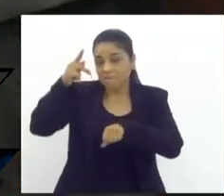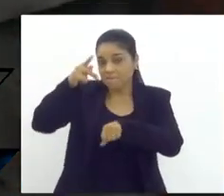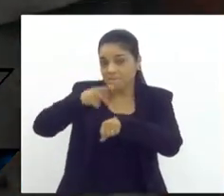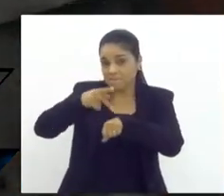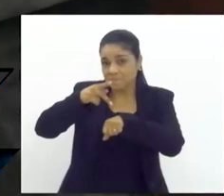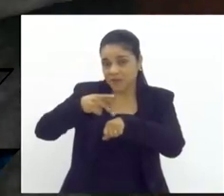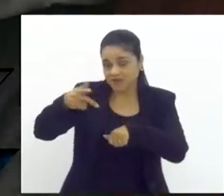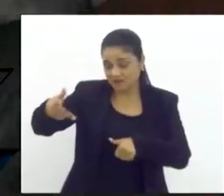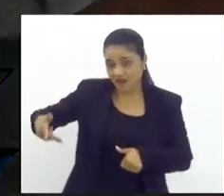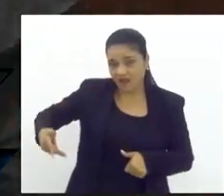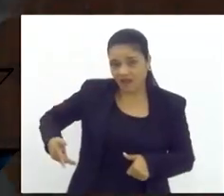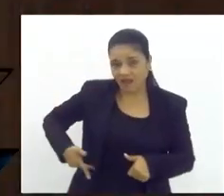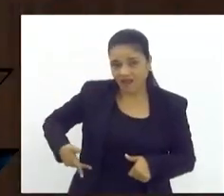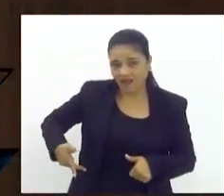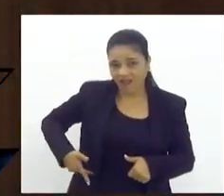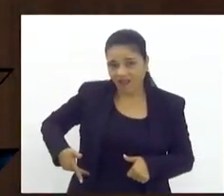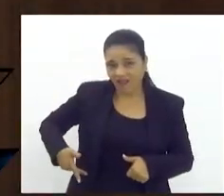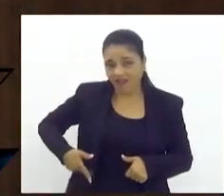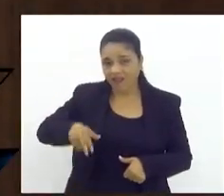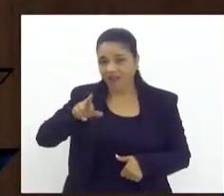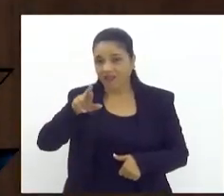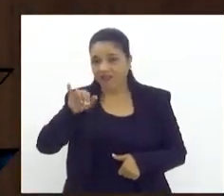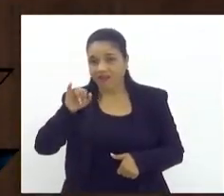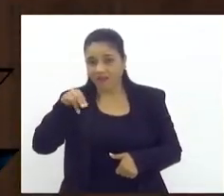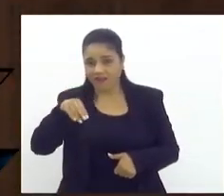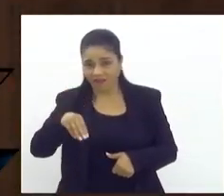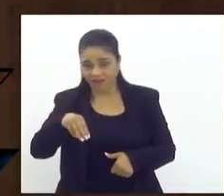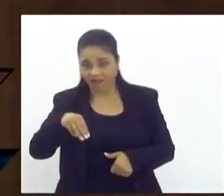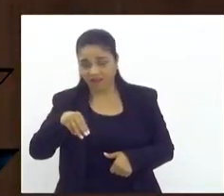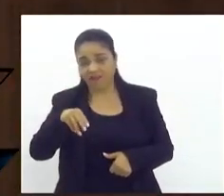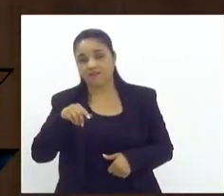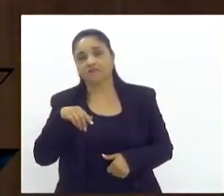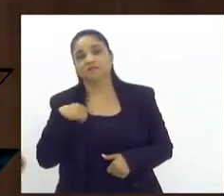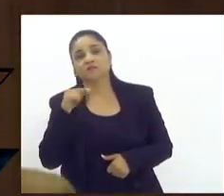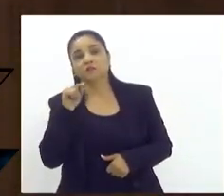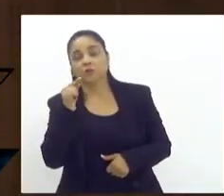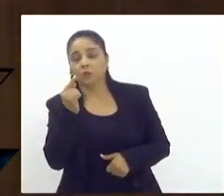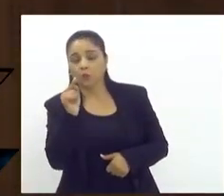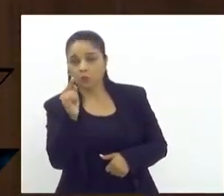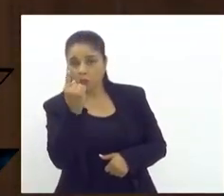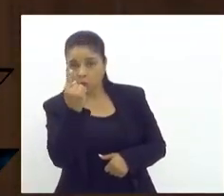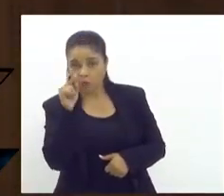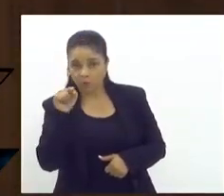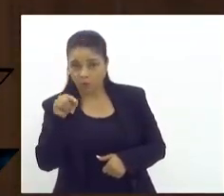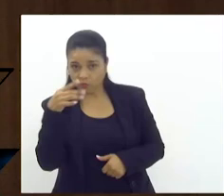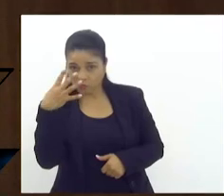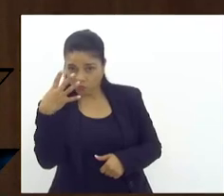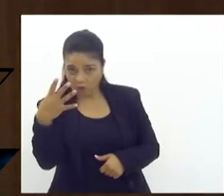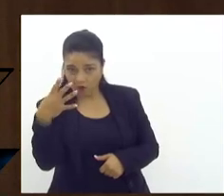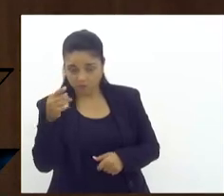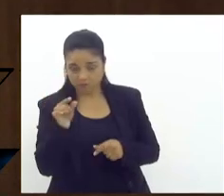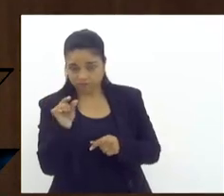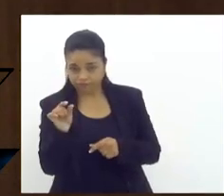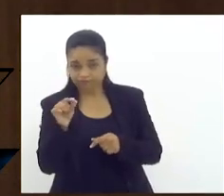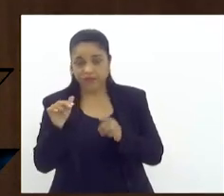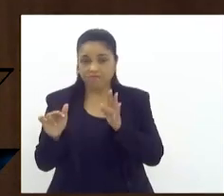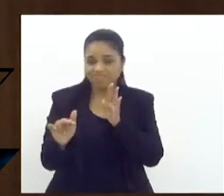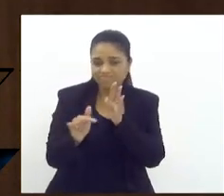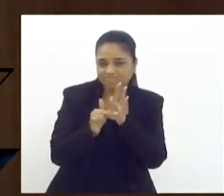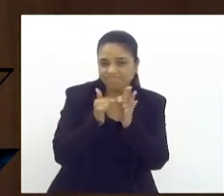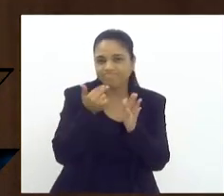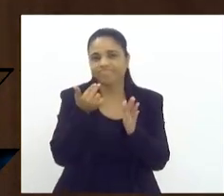uma polegada com densidade de um ponto quatro e vai ser submetida um processo